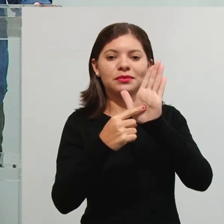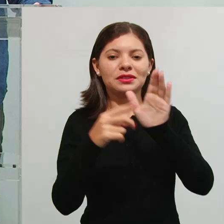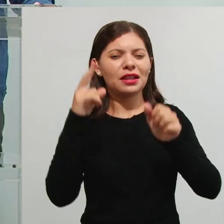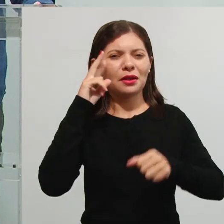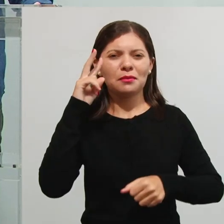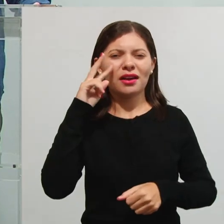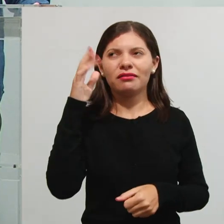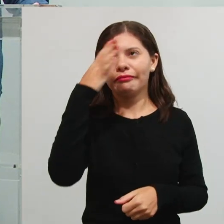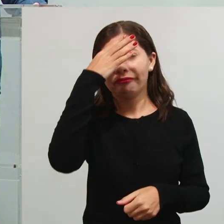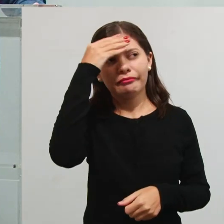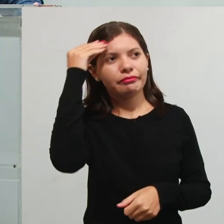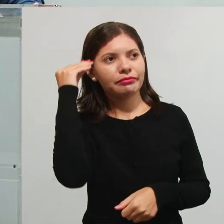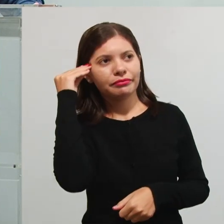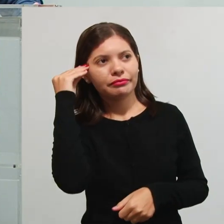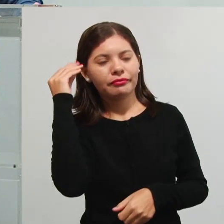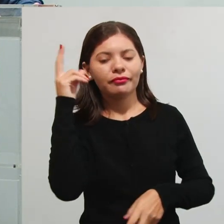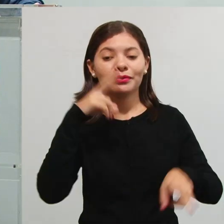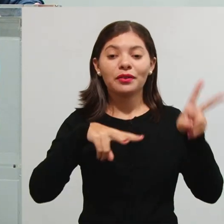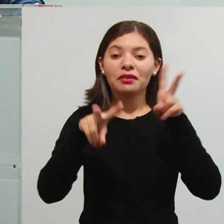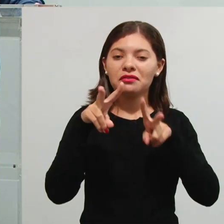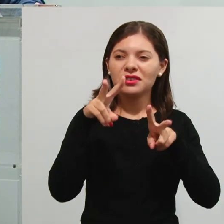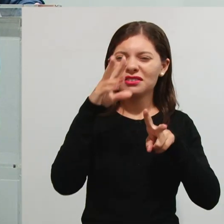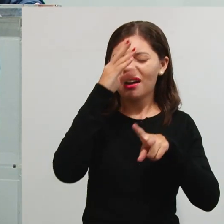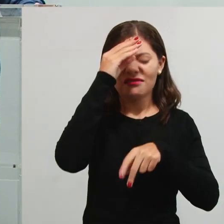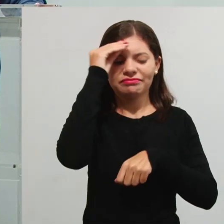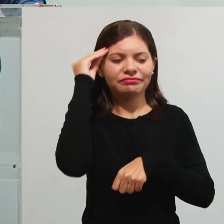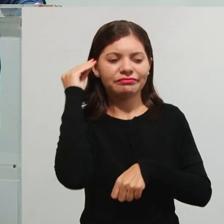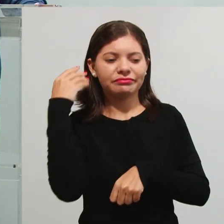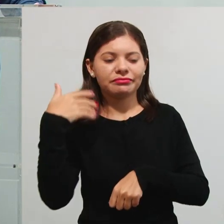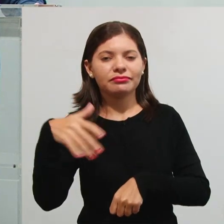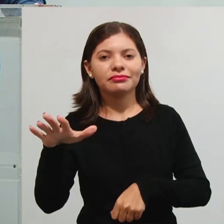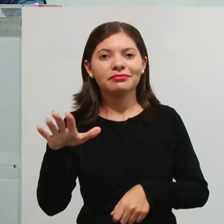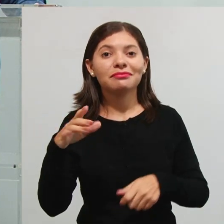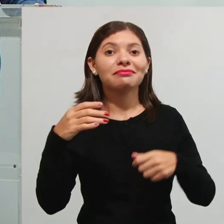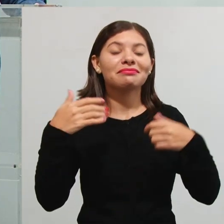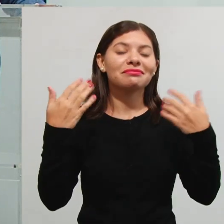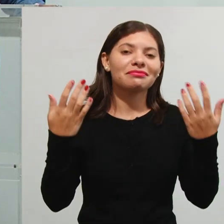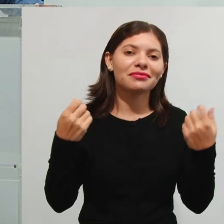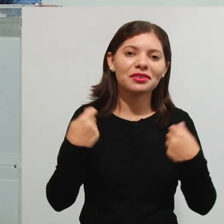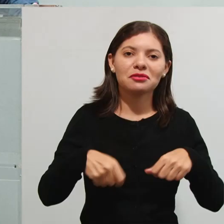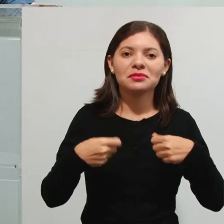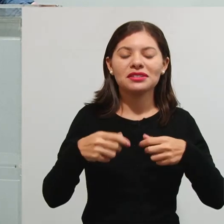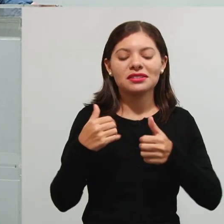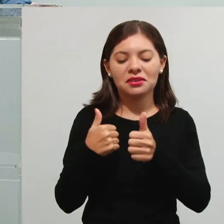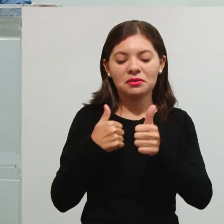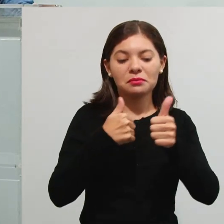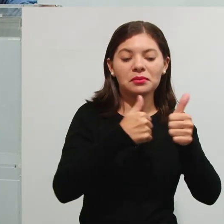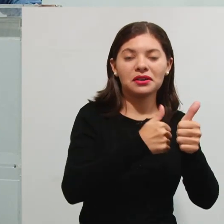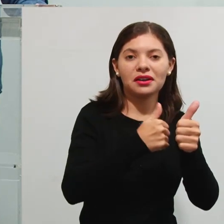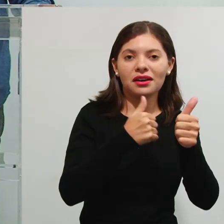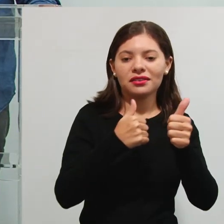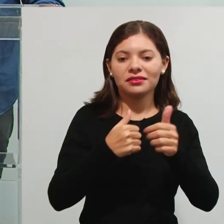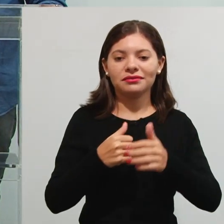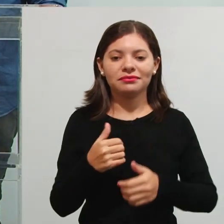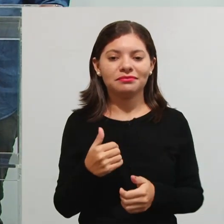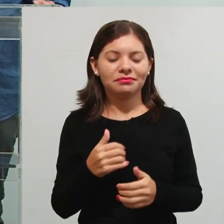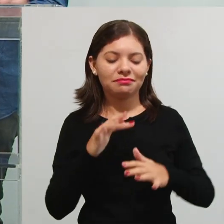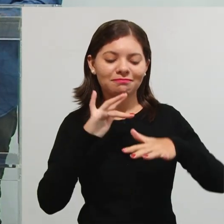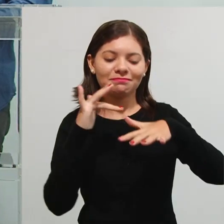não é visto não é lembrado. Então, a sua ideia, o seu negócio precisa também acompanhar essa evolução aí na